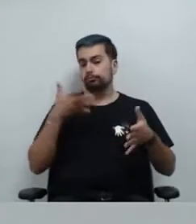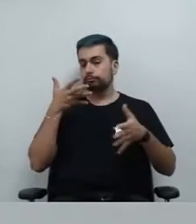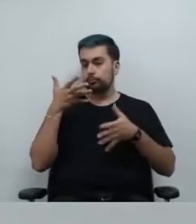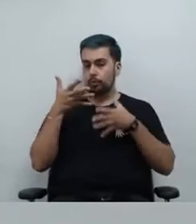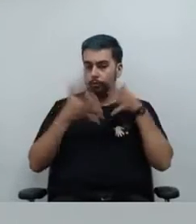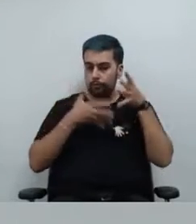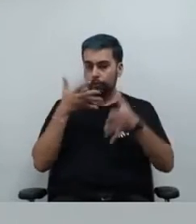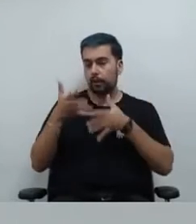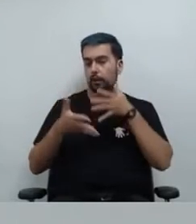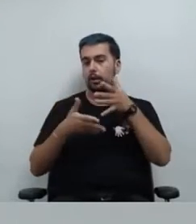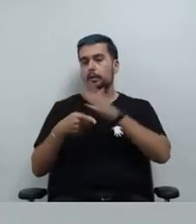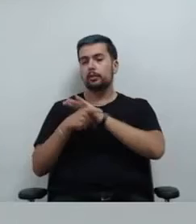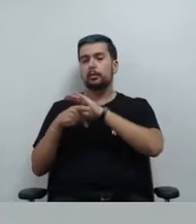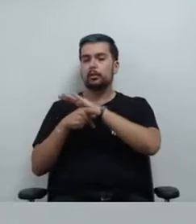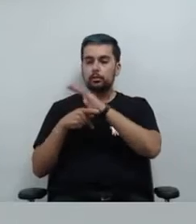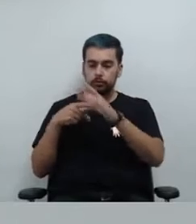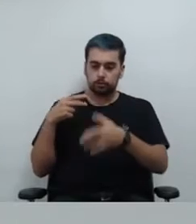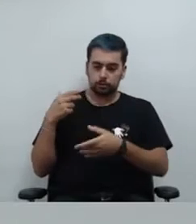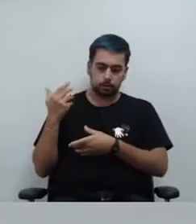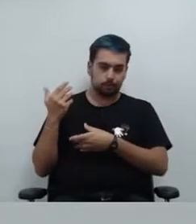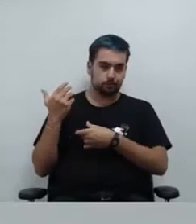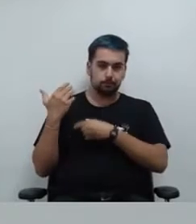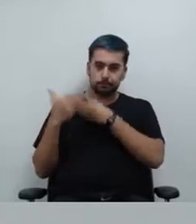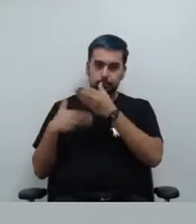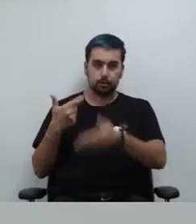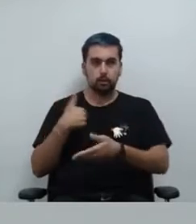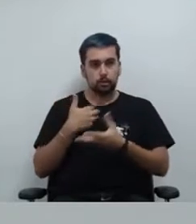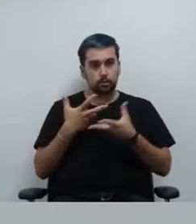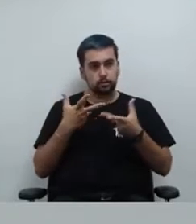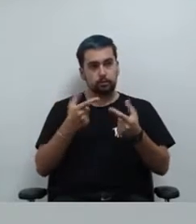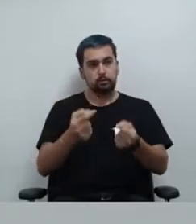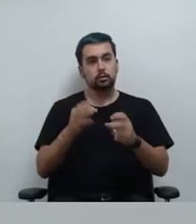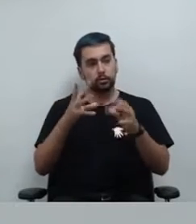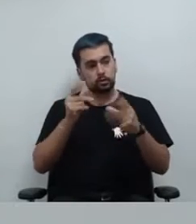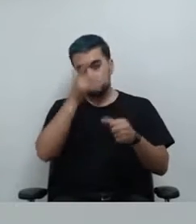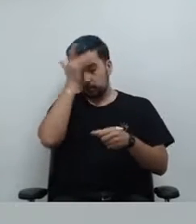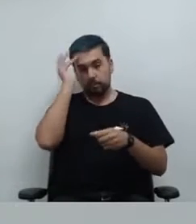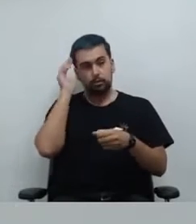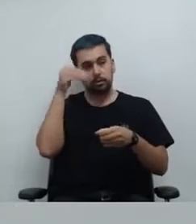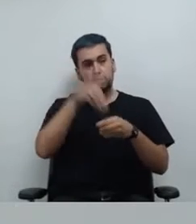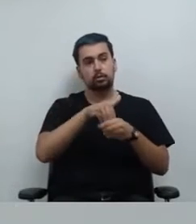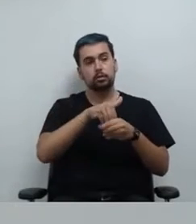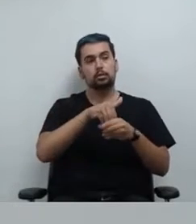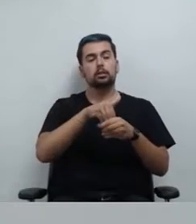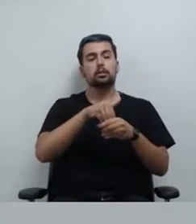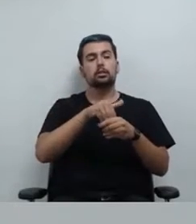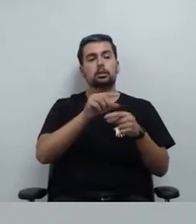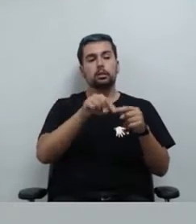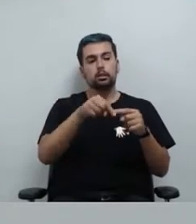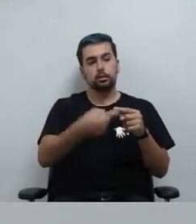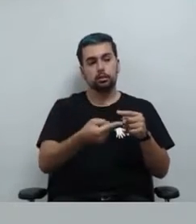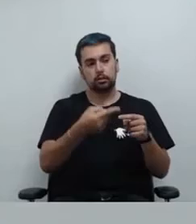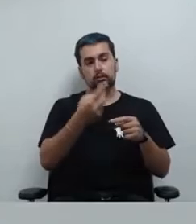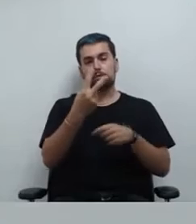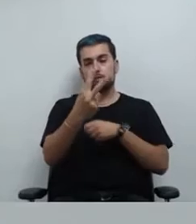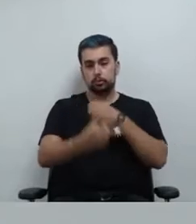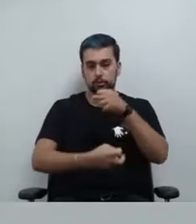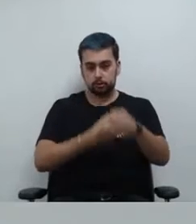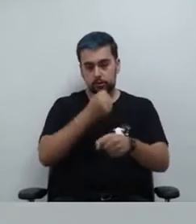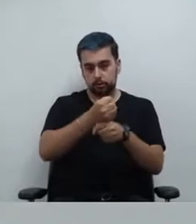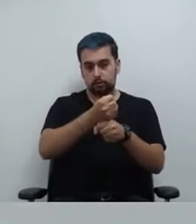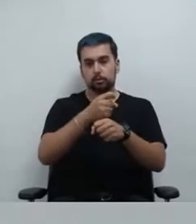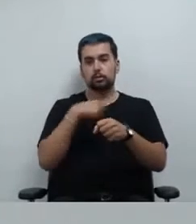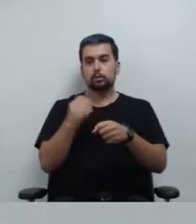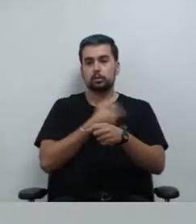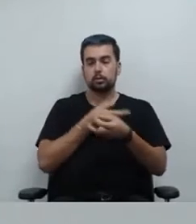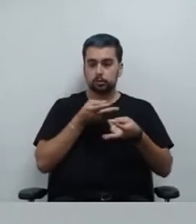com a carreira e tal, eu queria convidar, então, a todos os eleitos, né, que nos próximos biênios a gente continue com esse